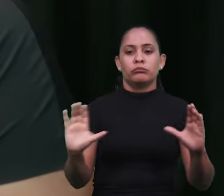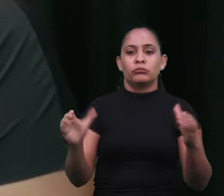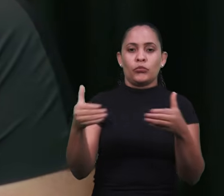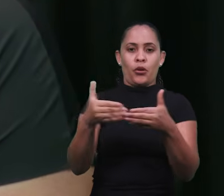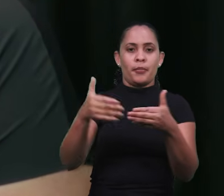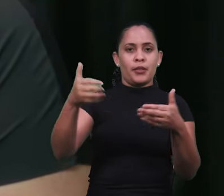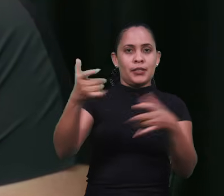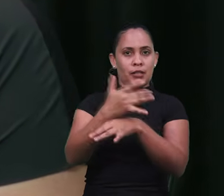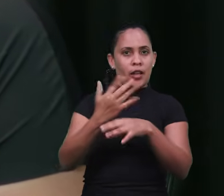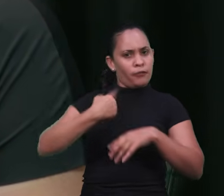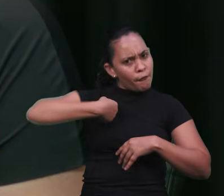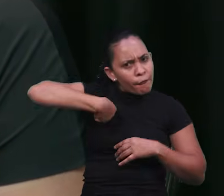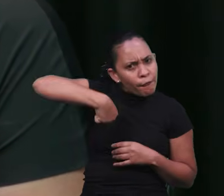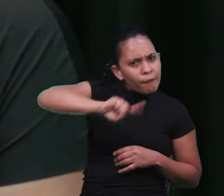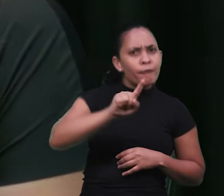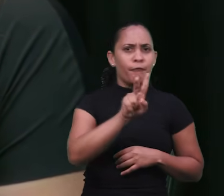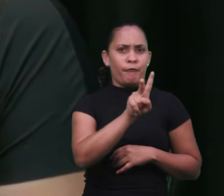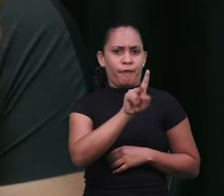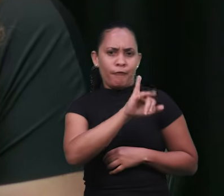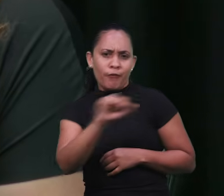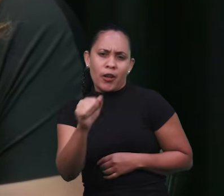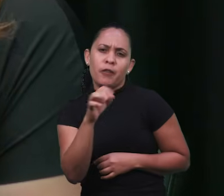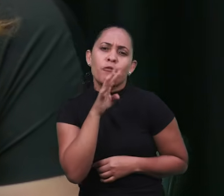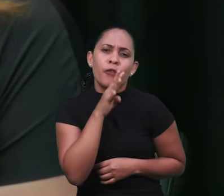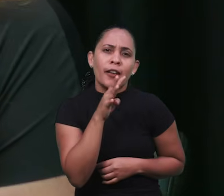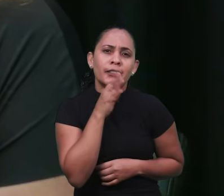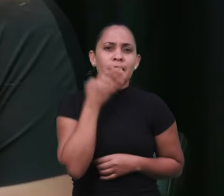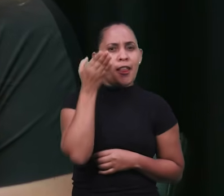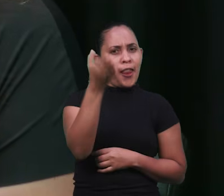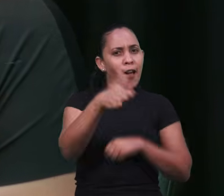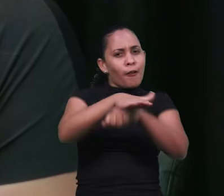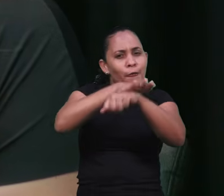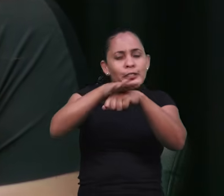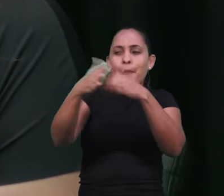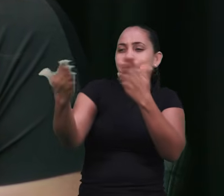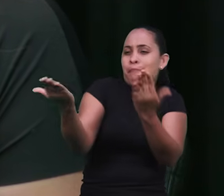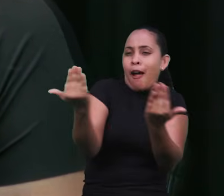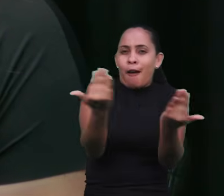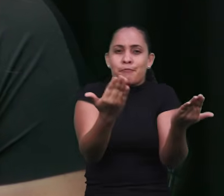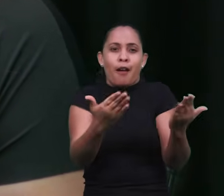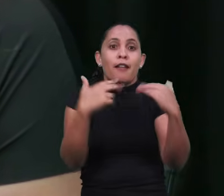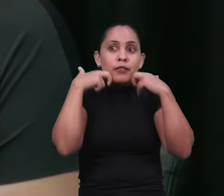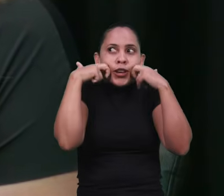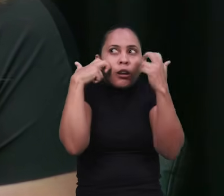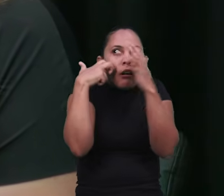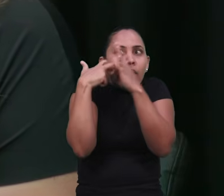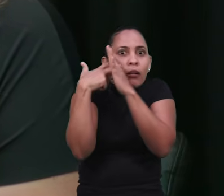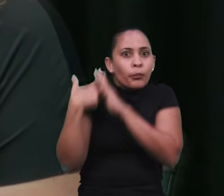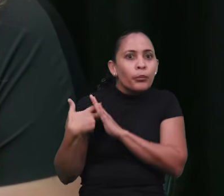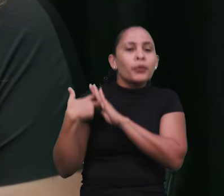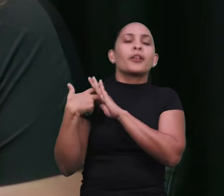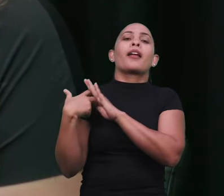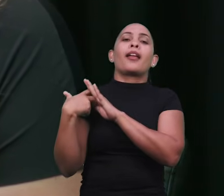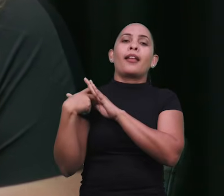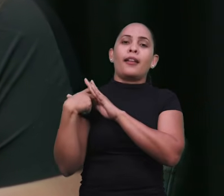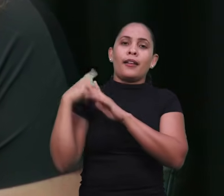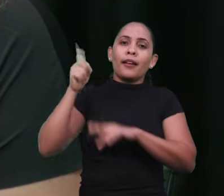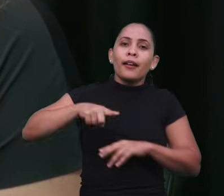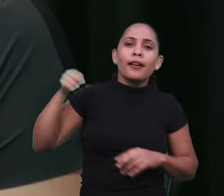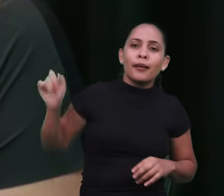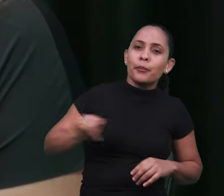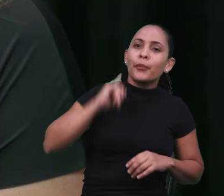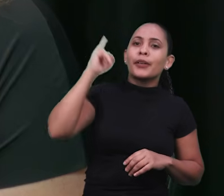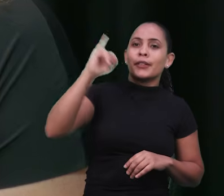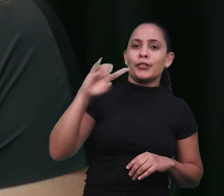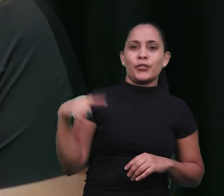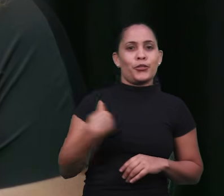na sua cidade, vá lá para você conhecer um pouco, conversar, né, tirar essa vergonha, porque é primordial a